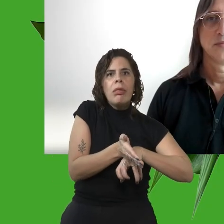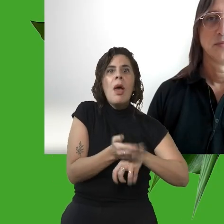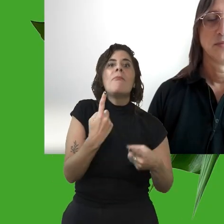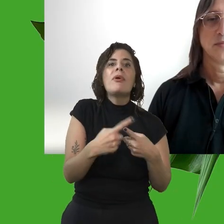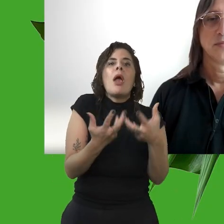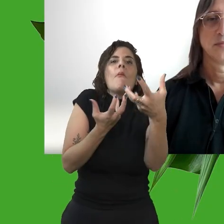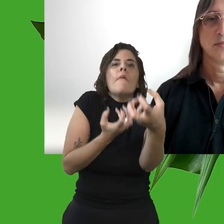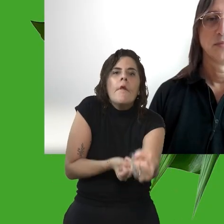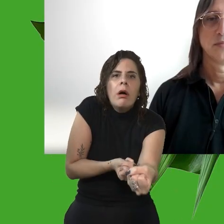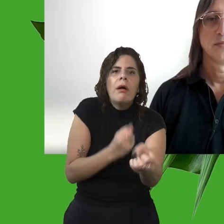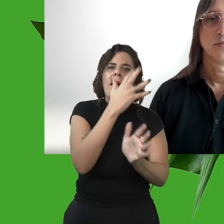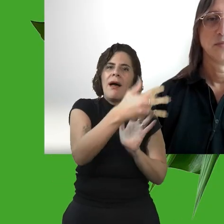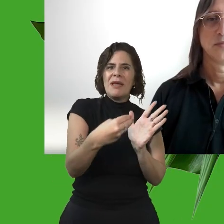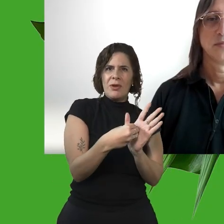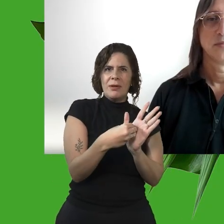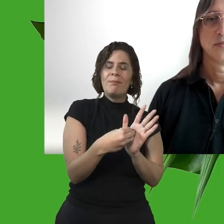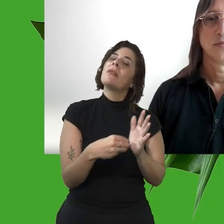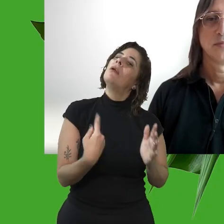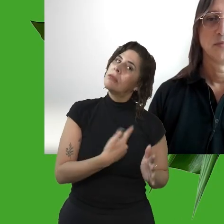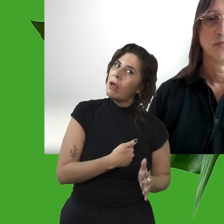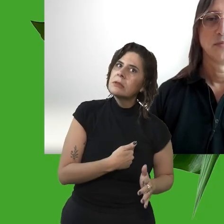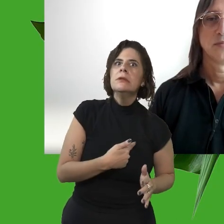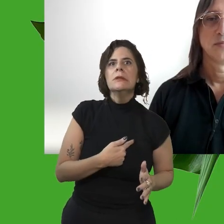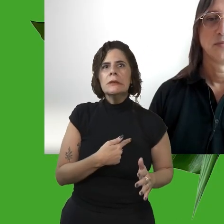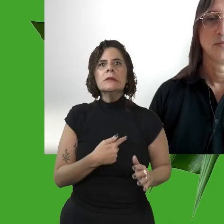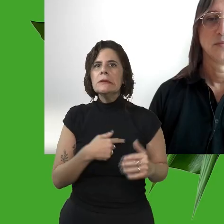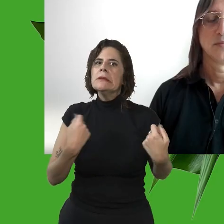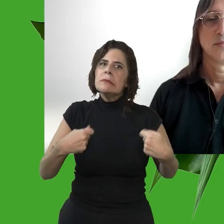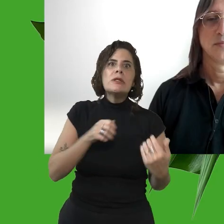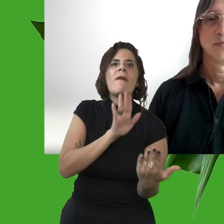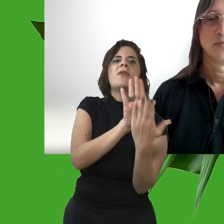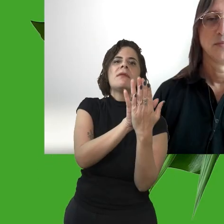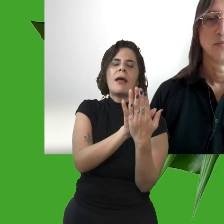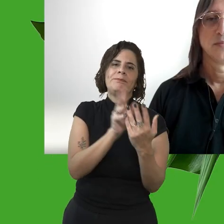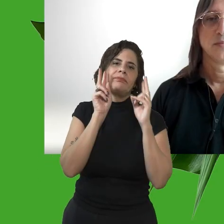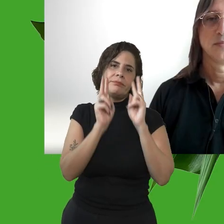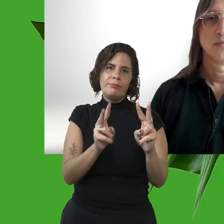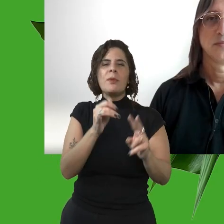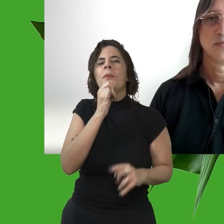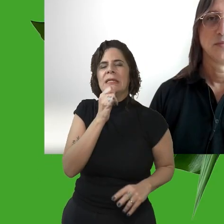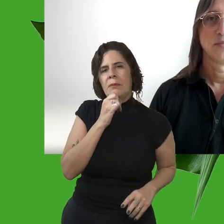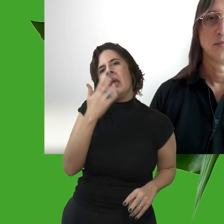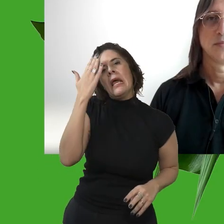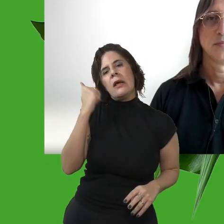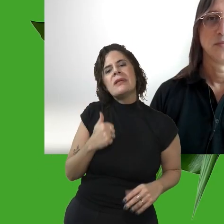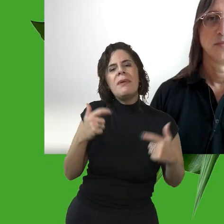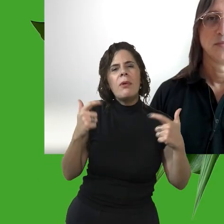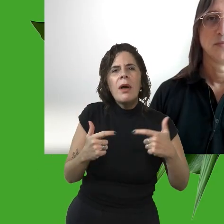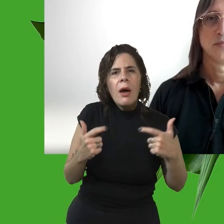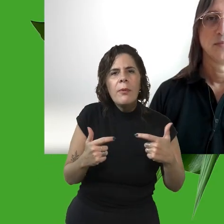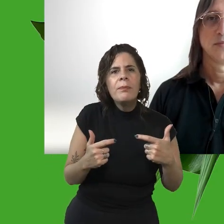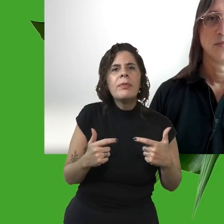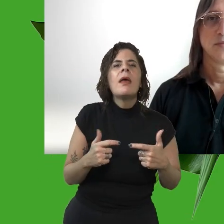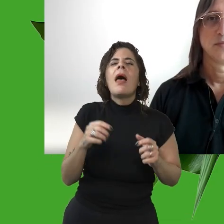estiagem da região amazônica. Então a gente enfrentou tudo isso e viu também, por exemplo, eu sabia que era o local ali, Novo Airão, perto